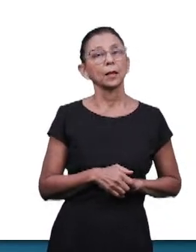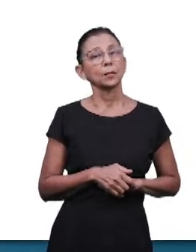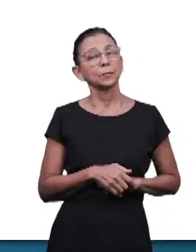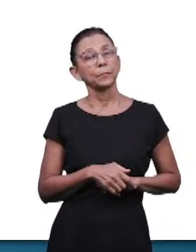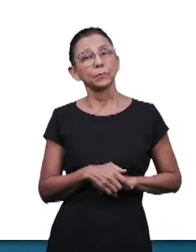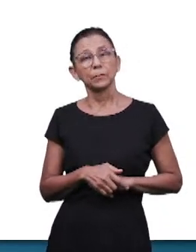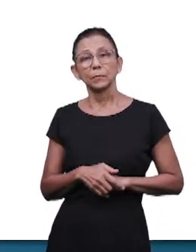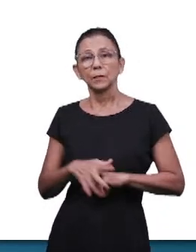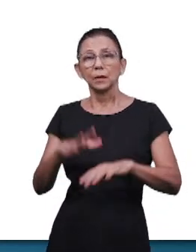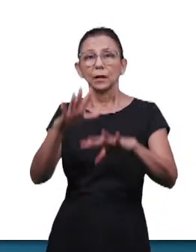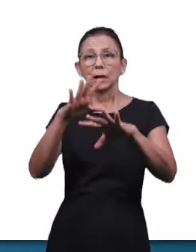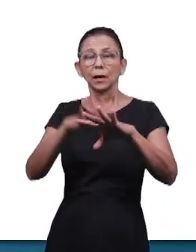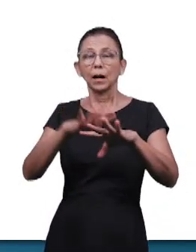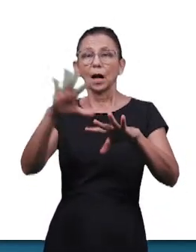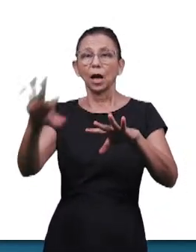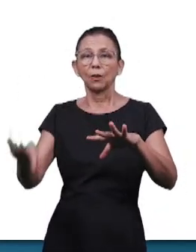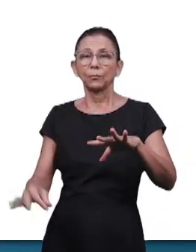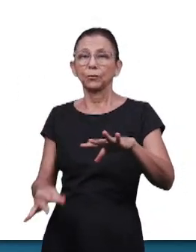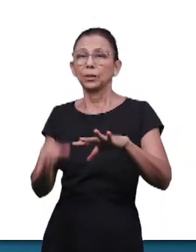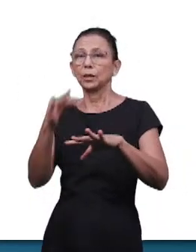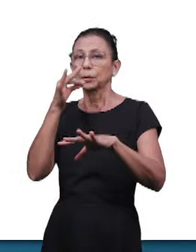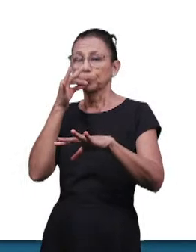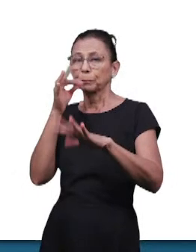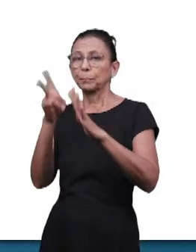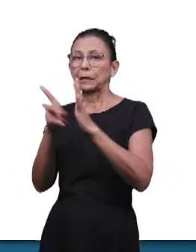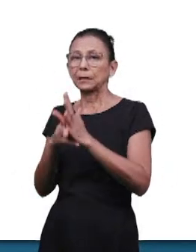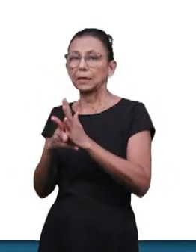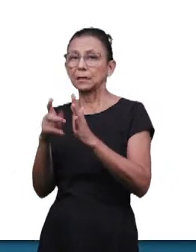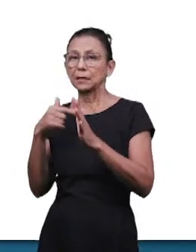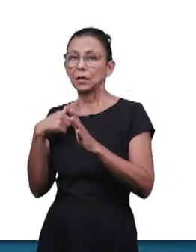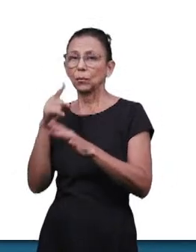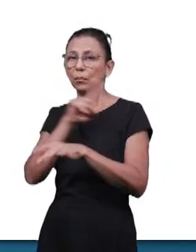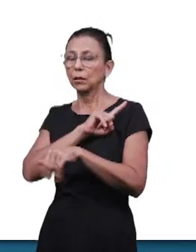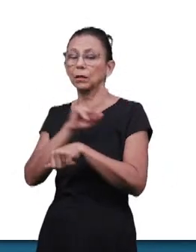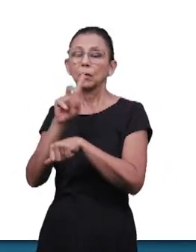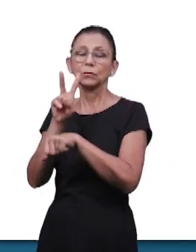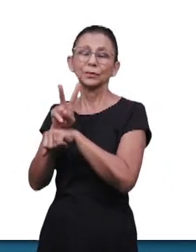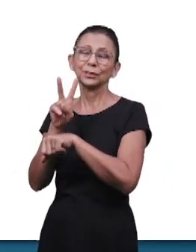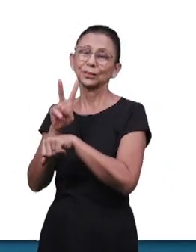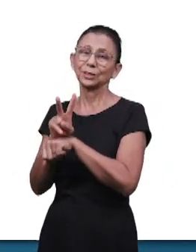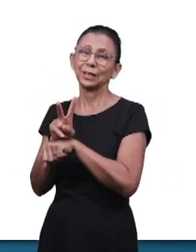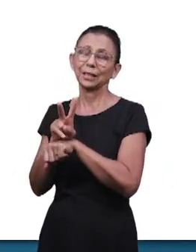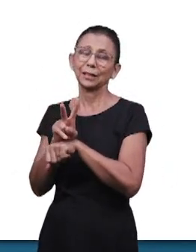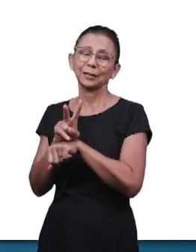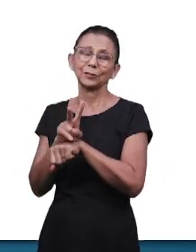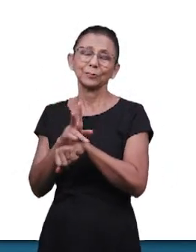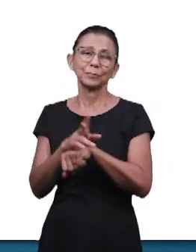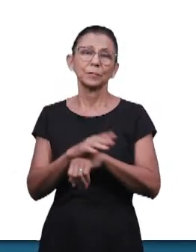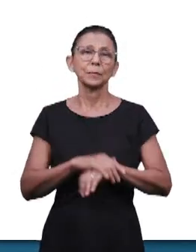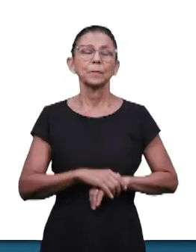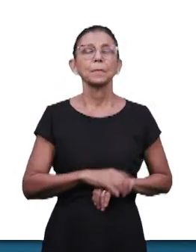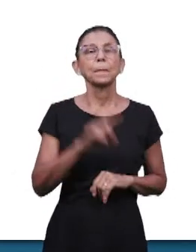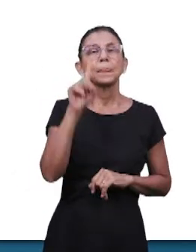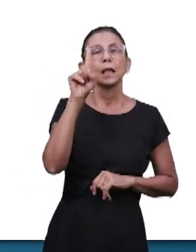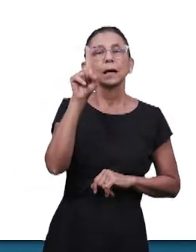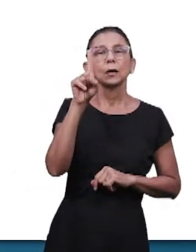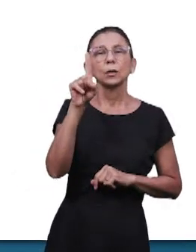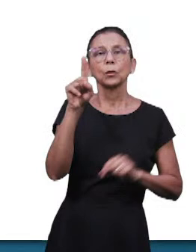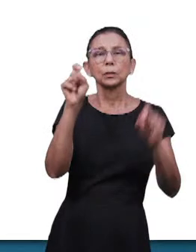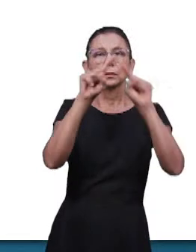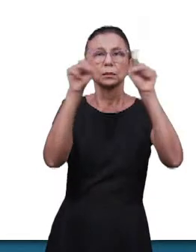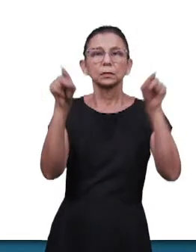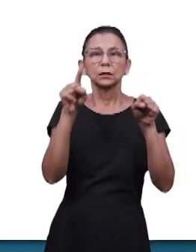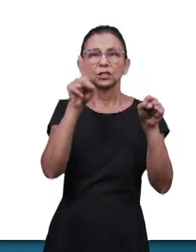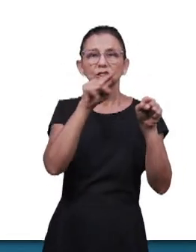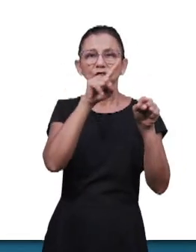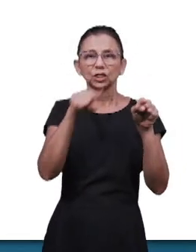não guardei". Então é para marcar com o X as alternativas ou a alternativa correta. Então tem